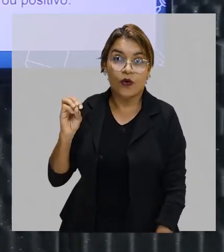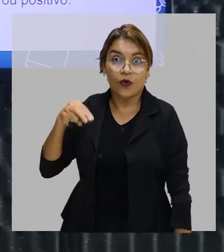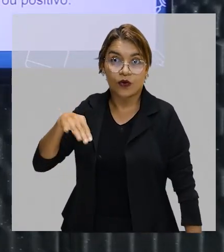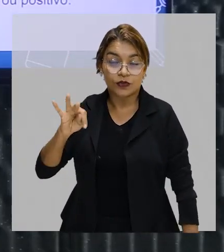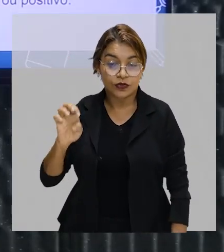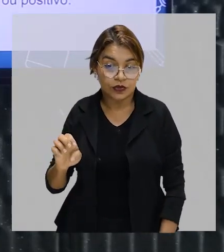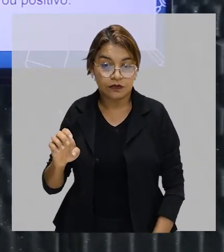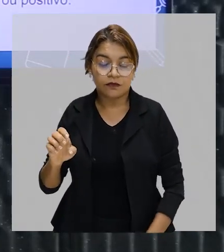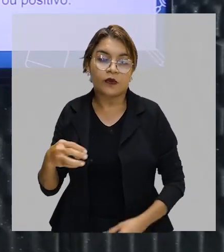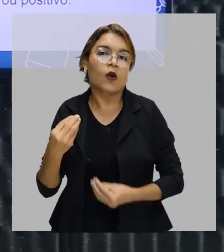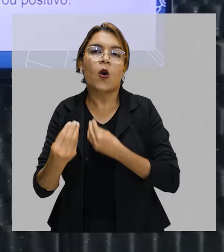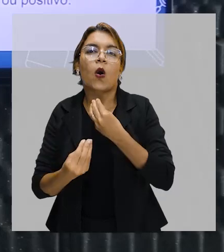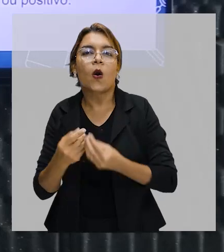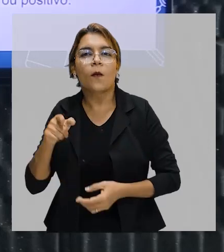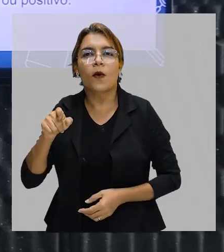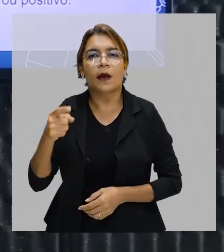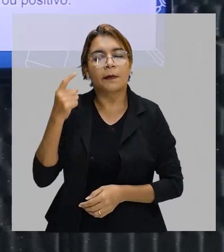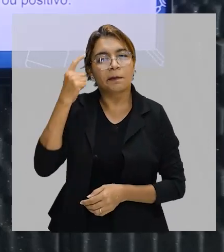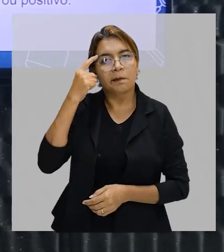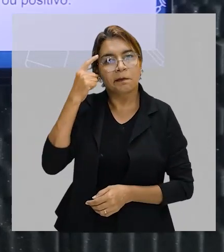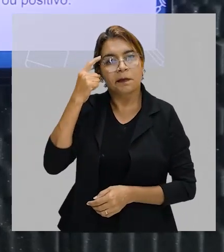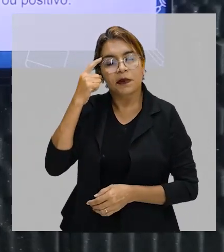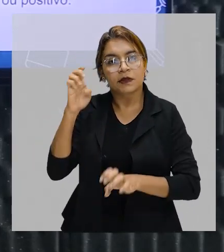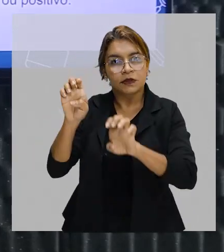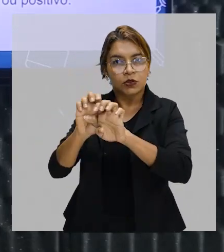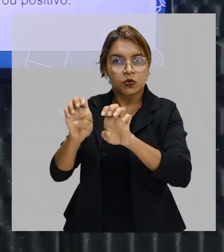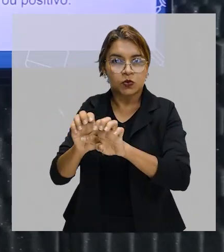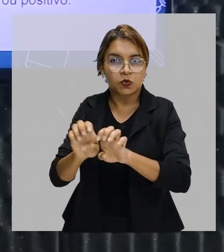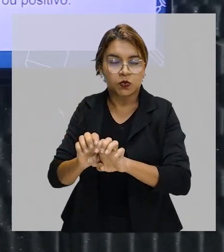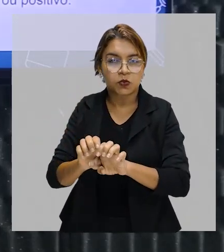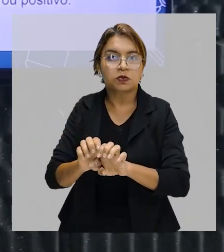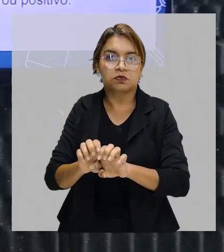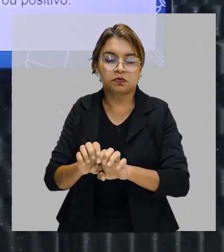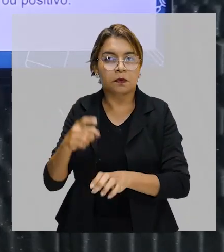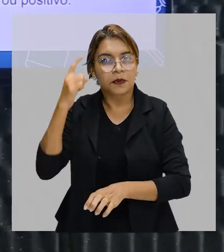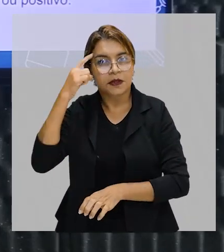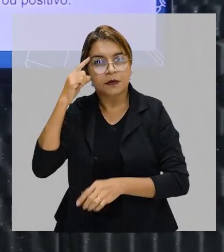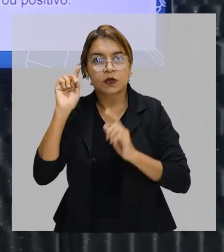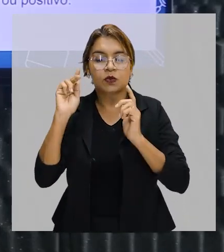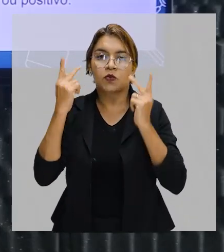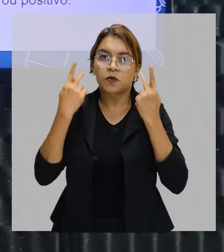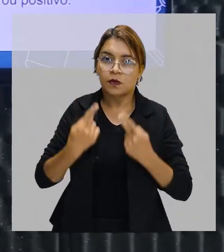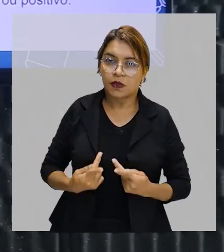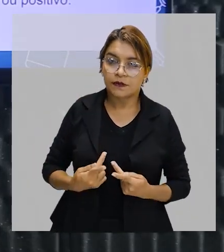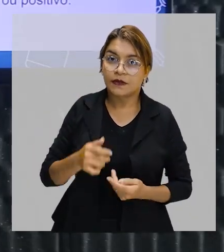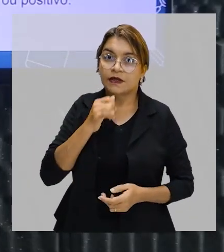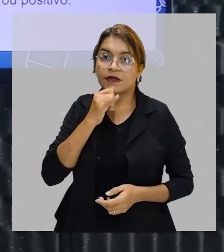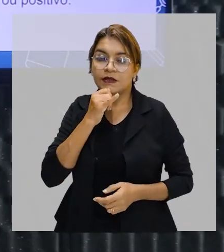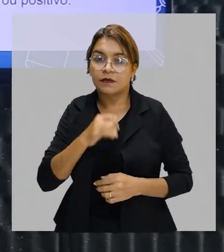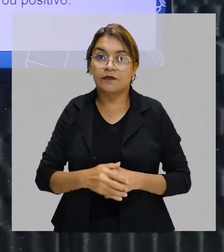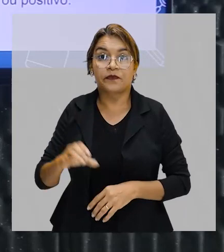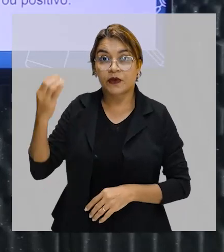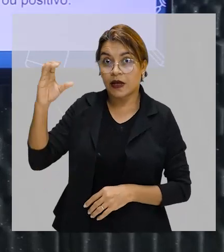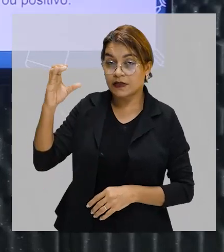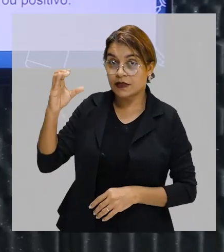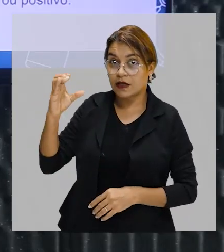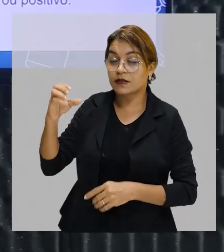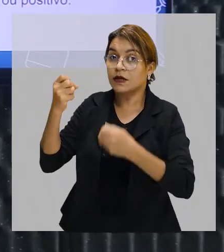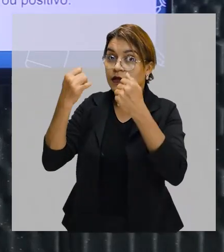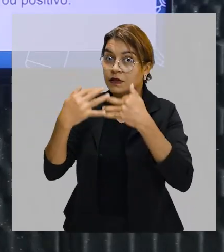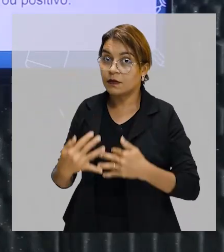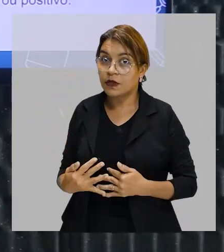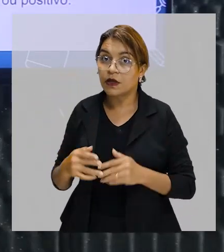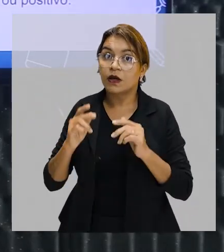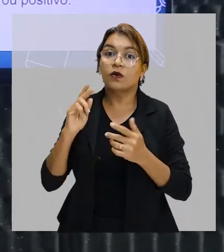conhecimento, a estrutura do pensamento humano. Assim como a biologia fala que o ser humano evoluiu, nesse caso em